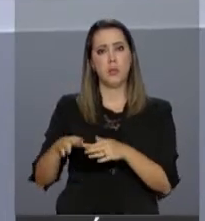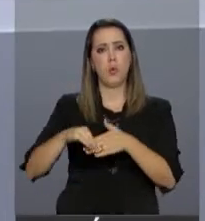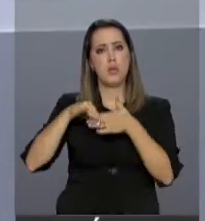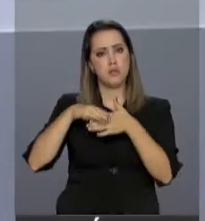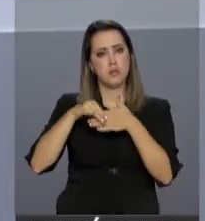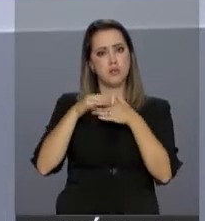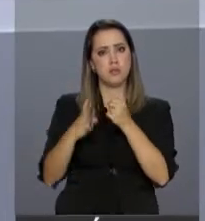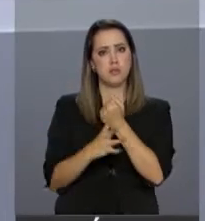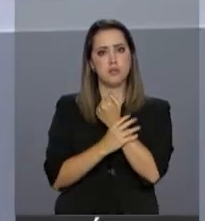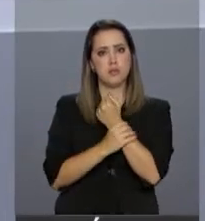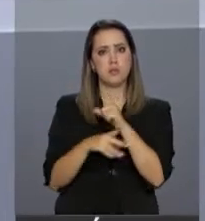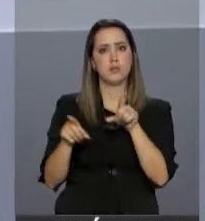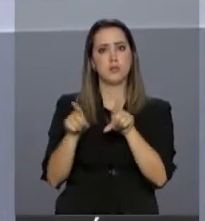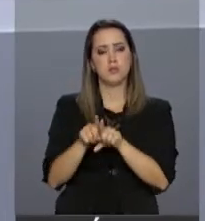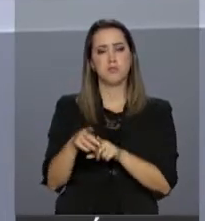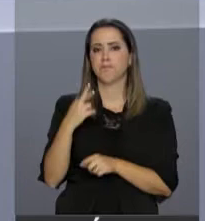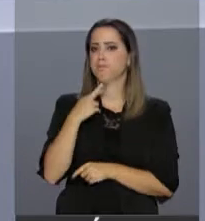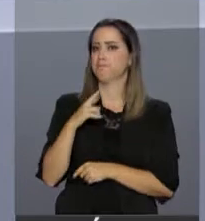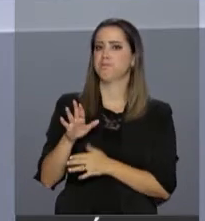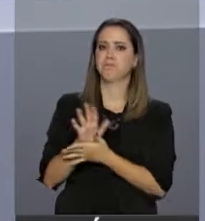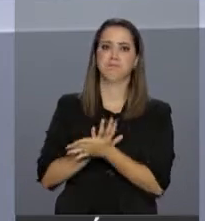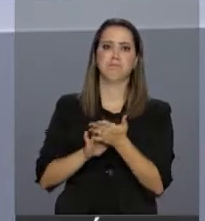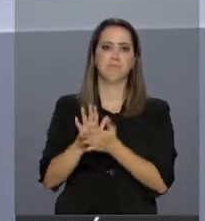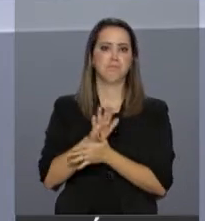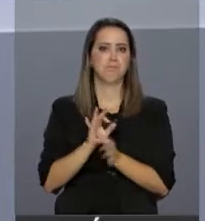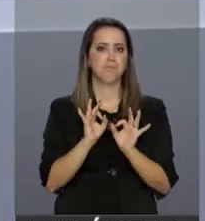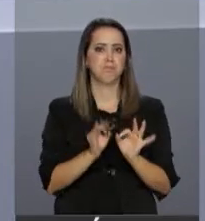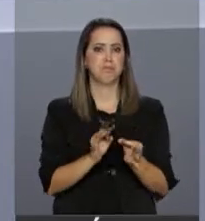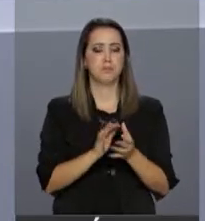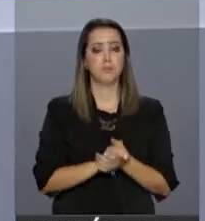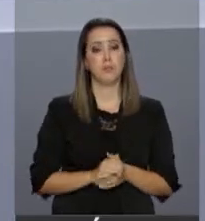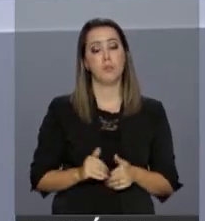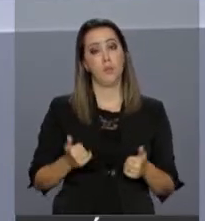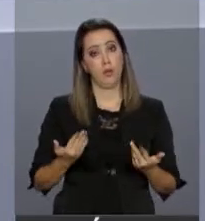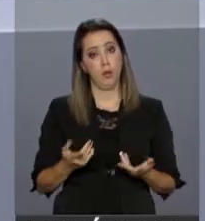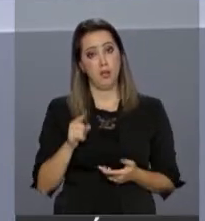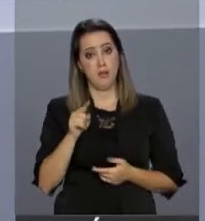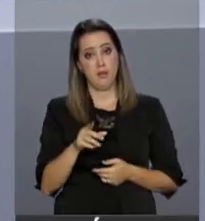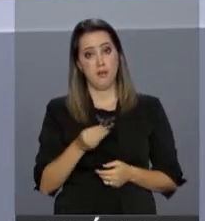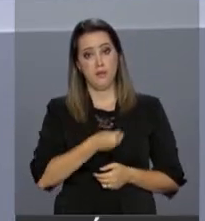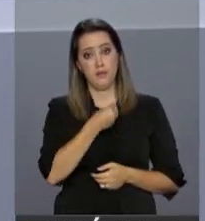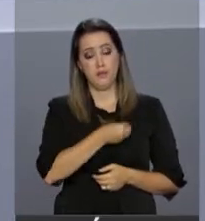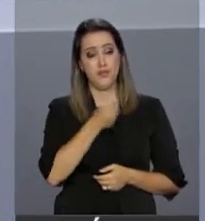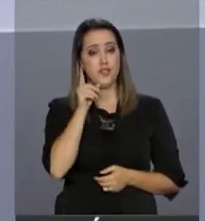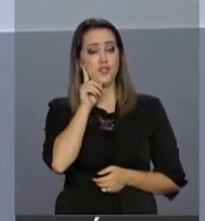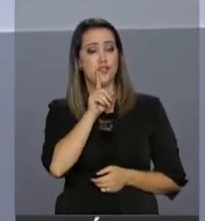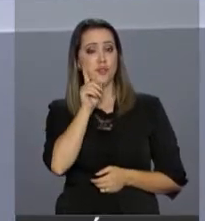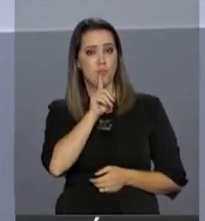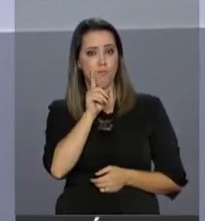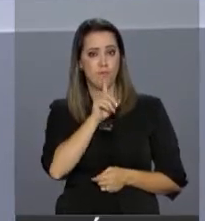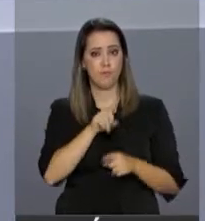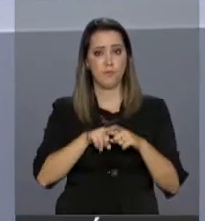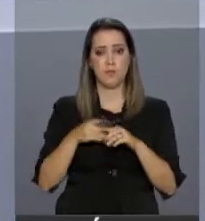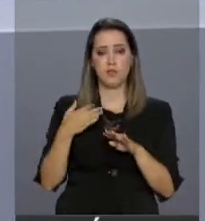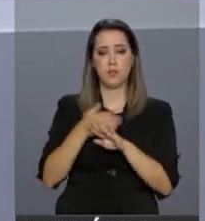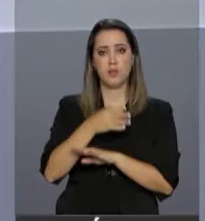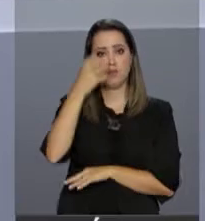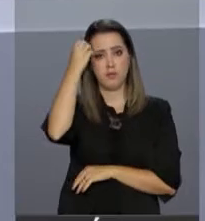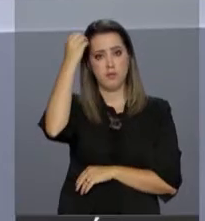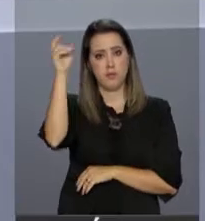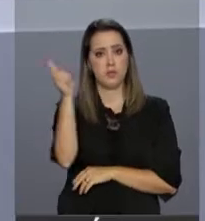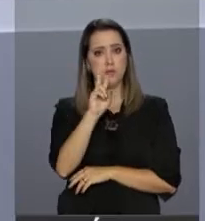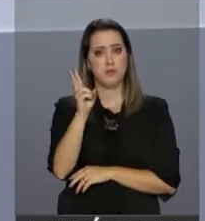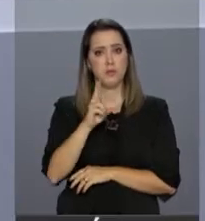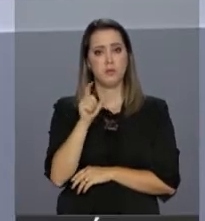autoridades de segurança e também não teve respostas concretas jonathan denise mora nos estados unidos e teria viajado para